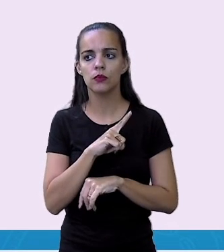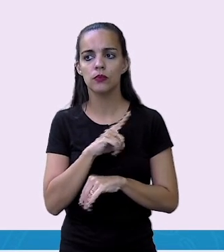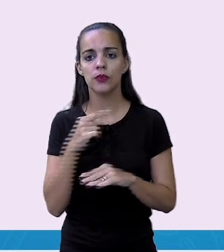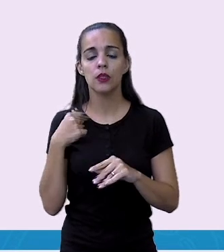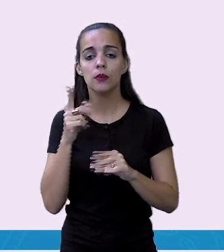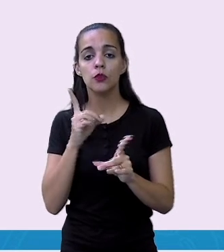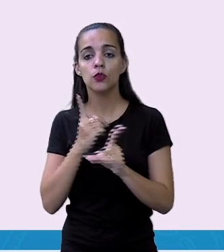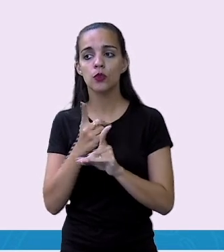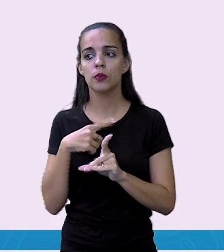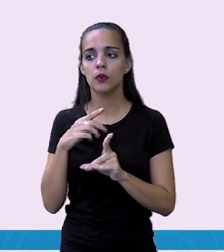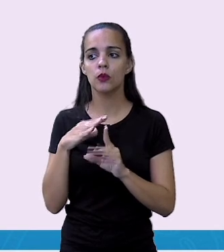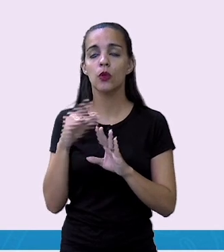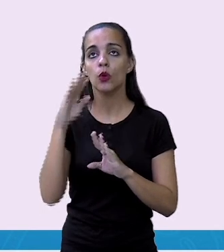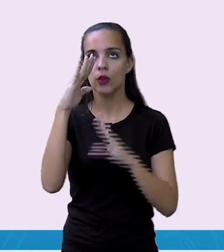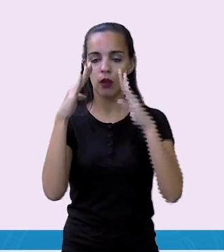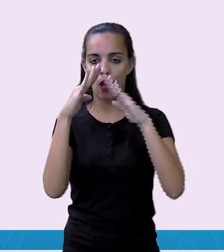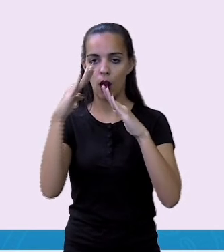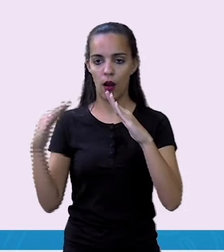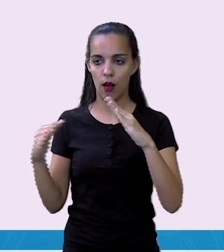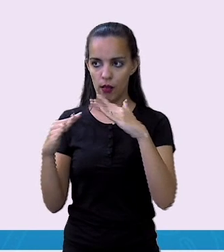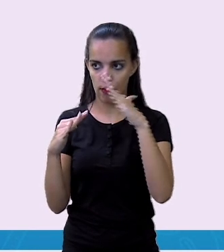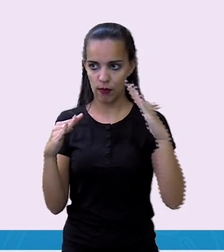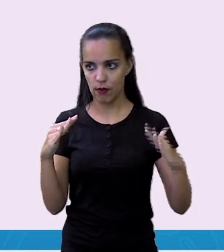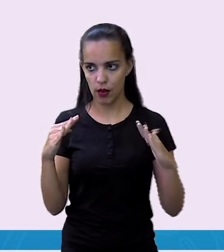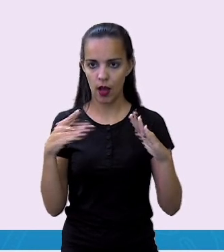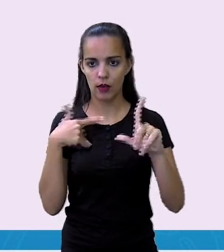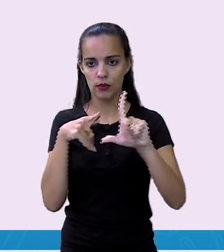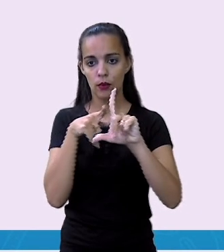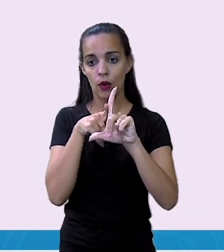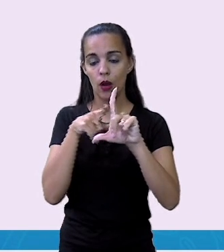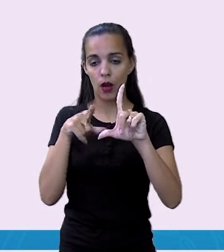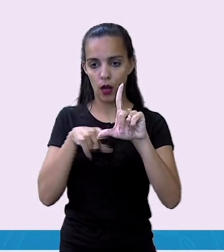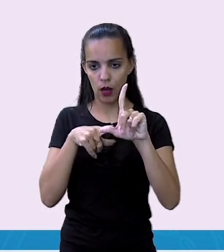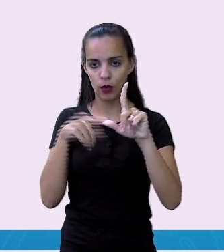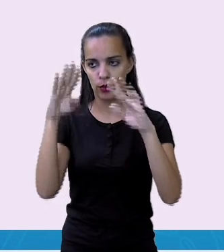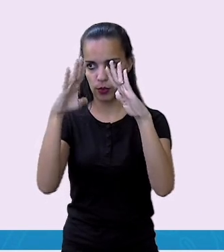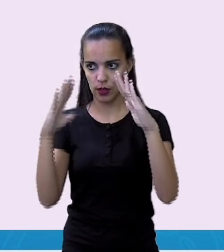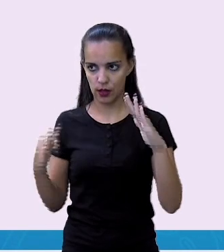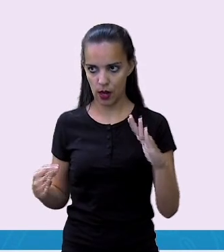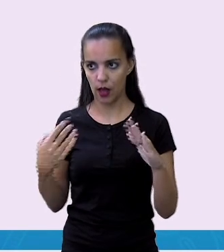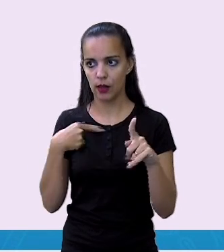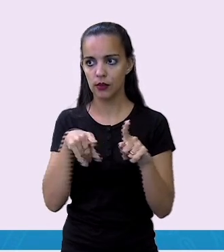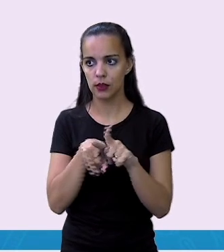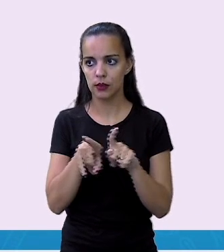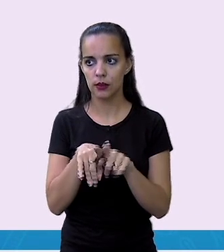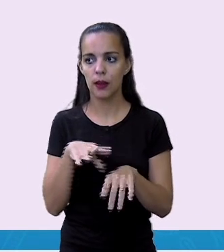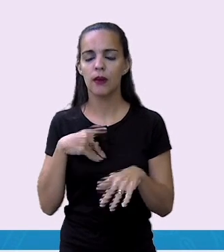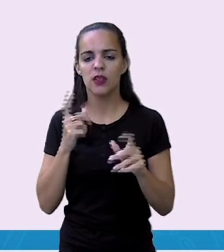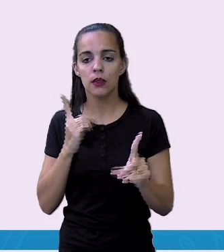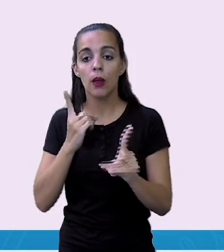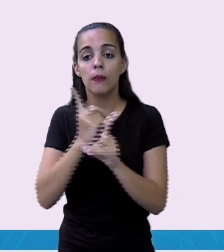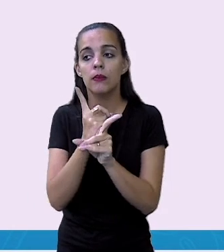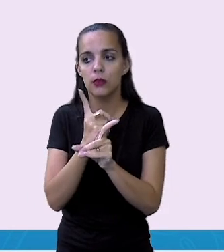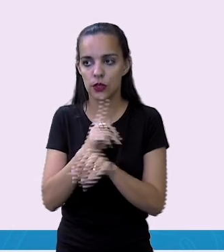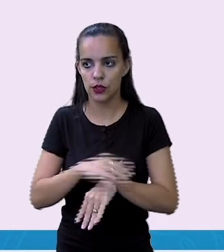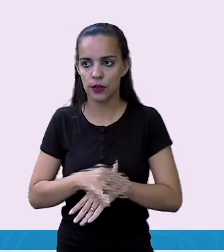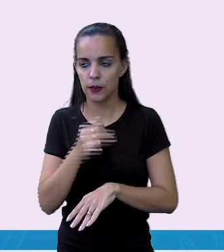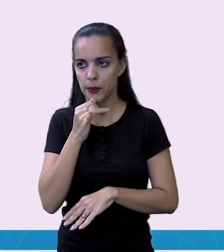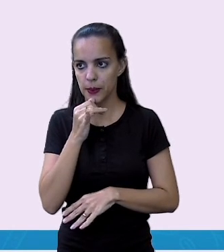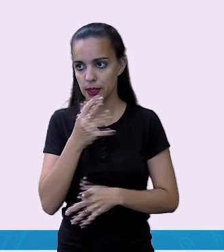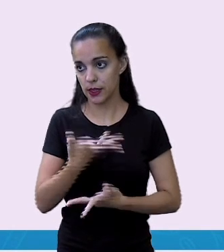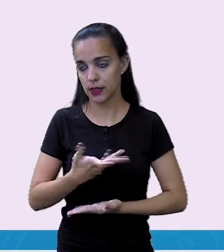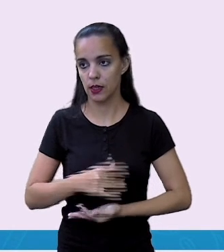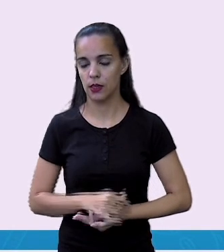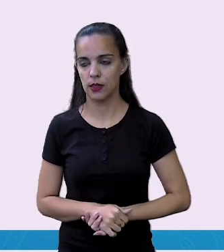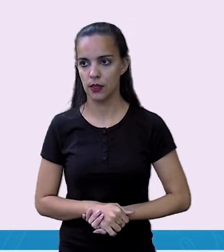lado, ângulo e lado, o caso de semelhança, ou ângulo, ângulo. Então,